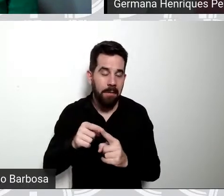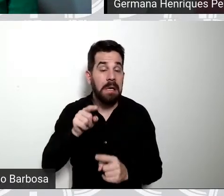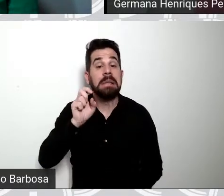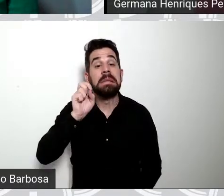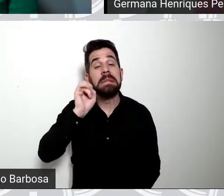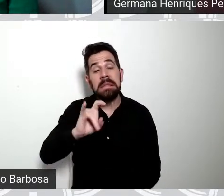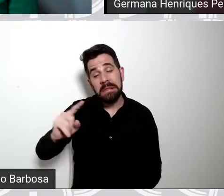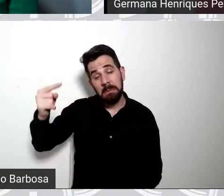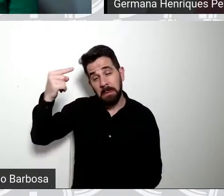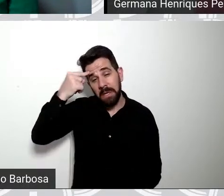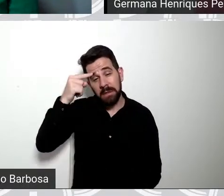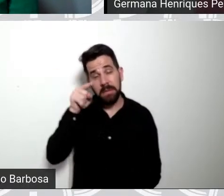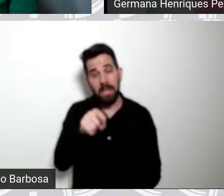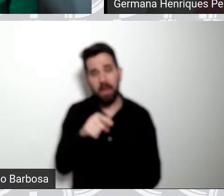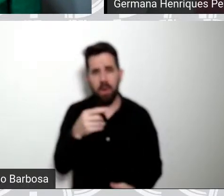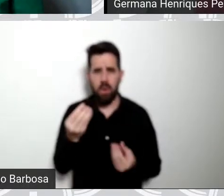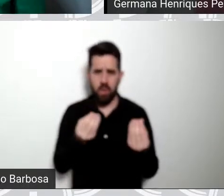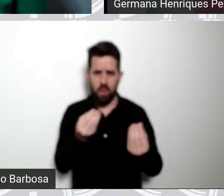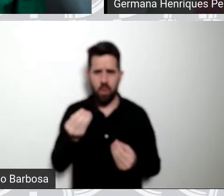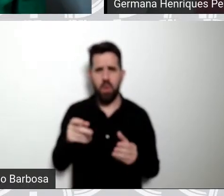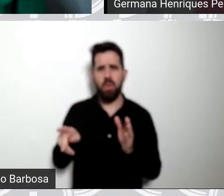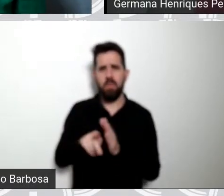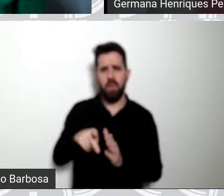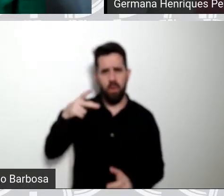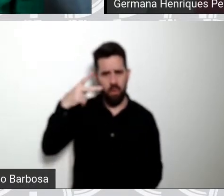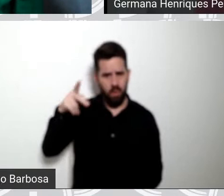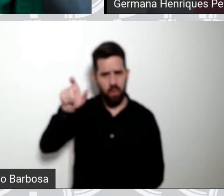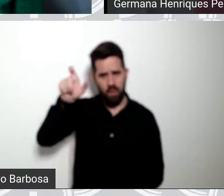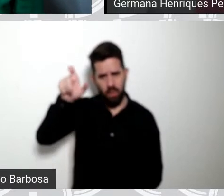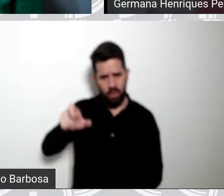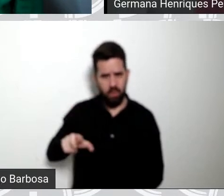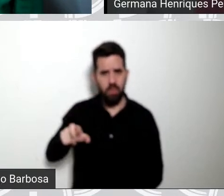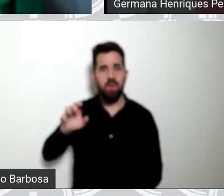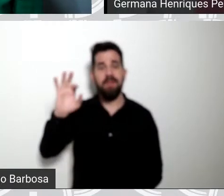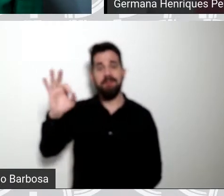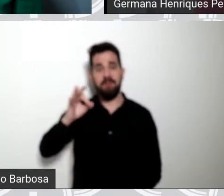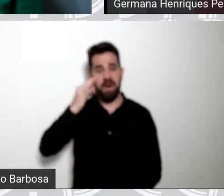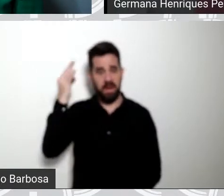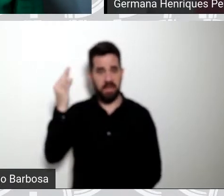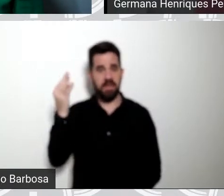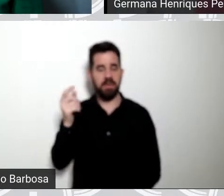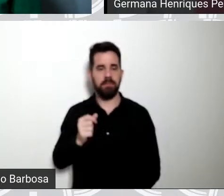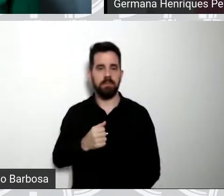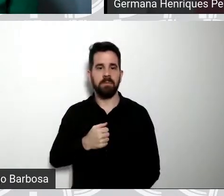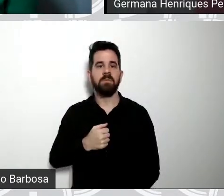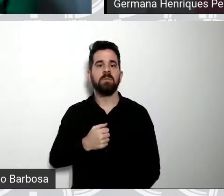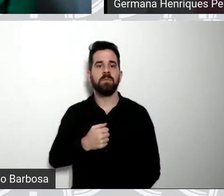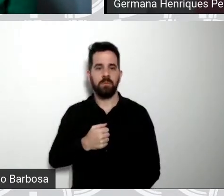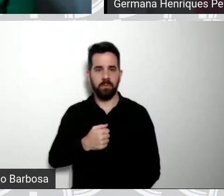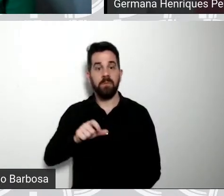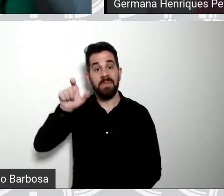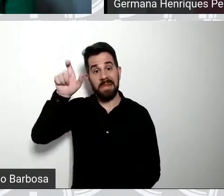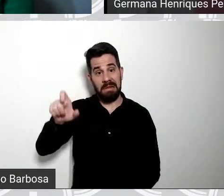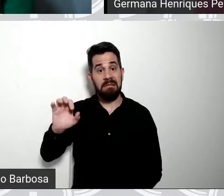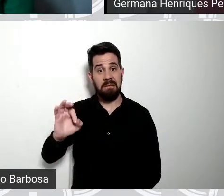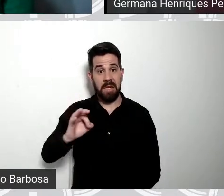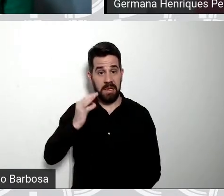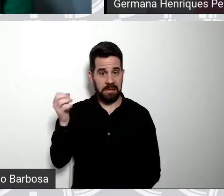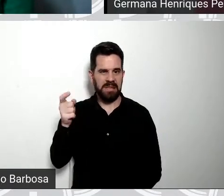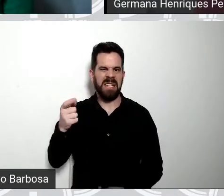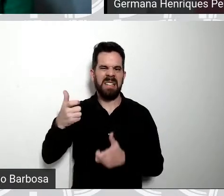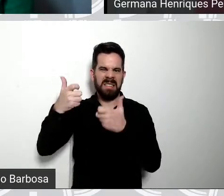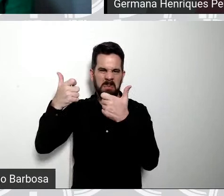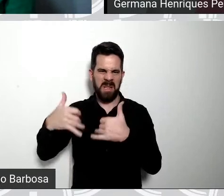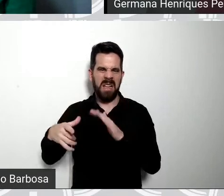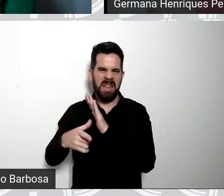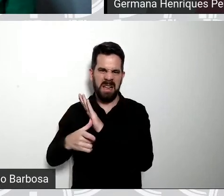como o historiador francês citado há pouco, a literatura, na sua capacidade de ser também história,